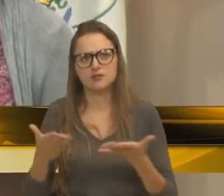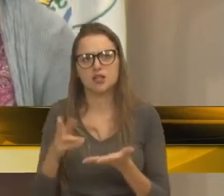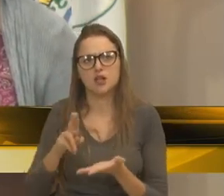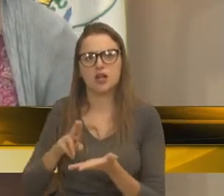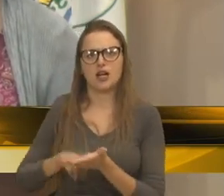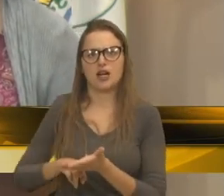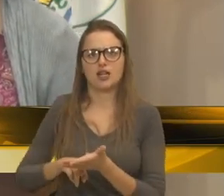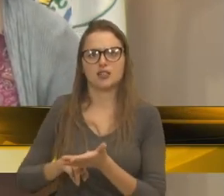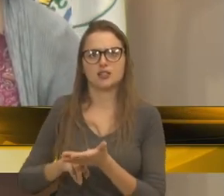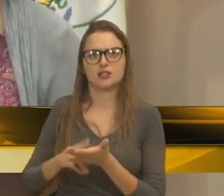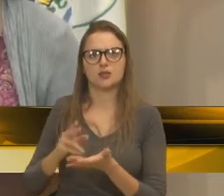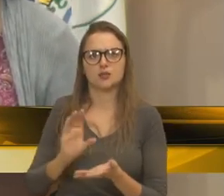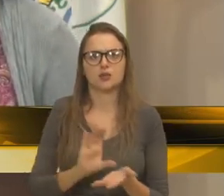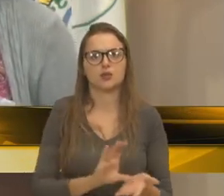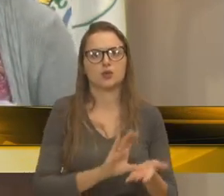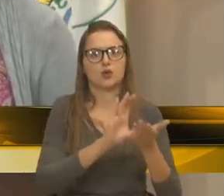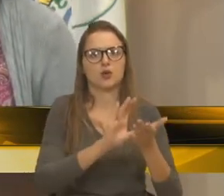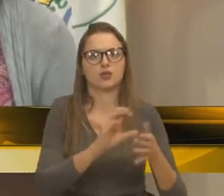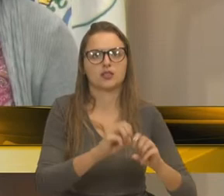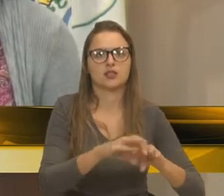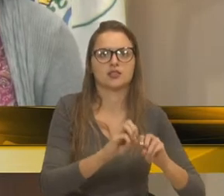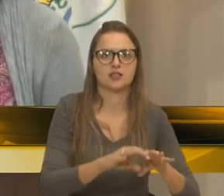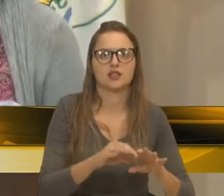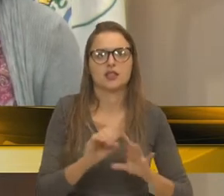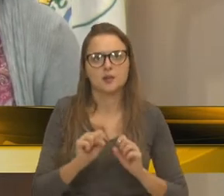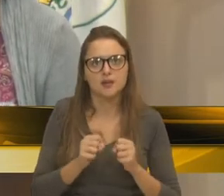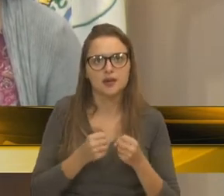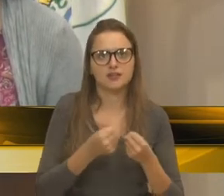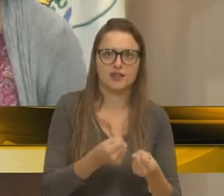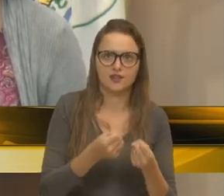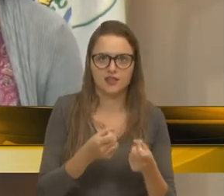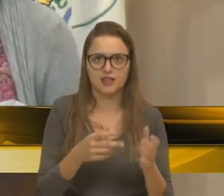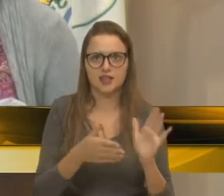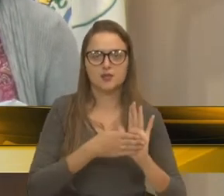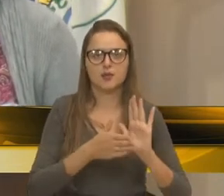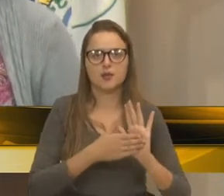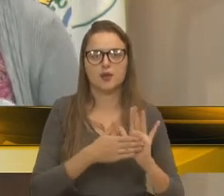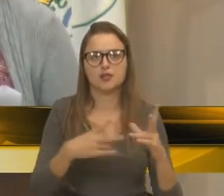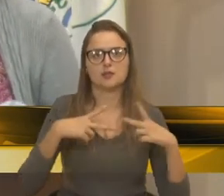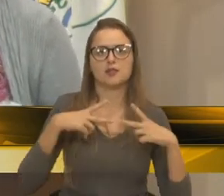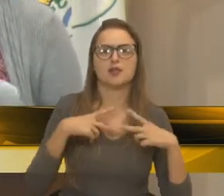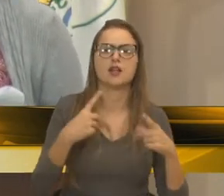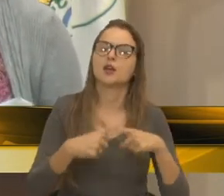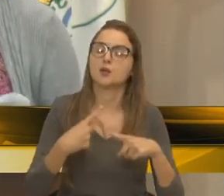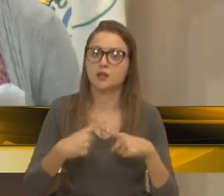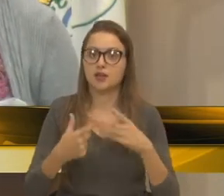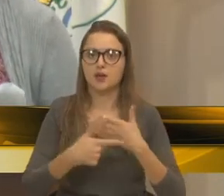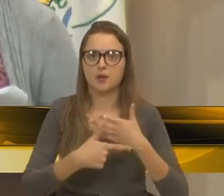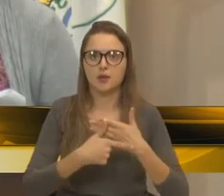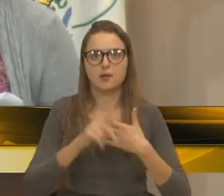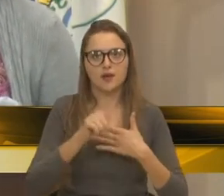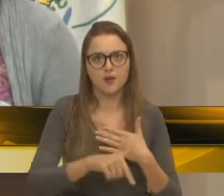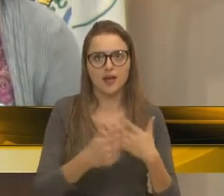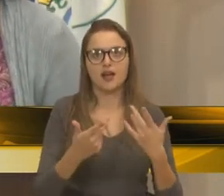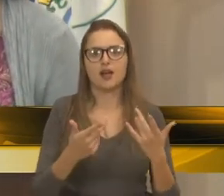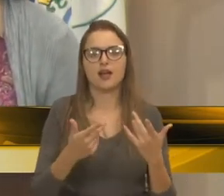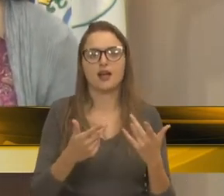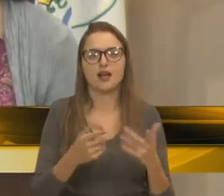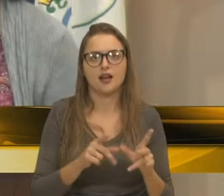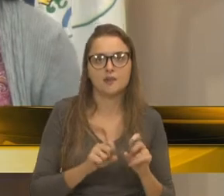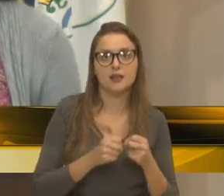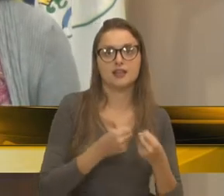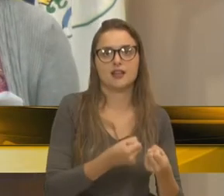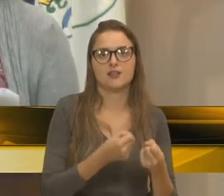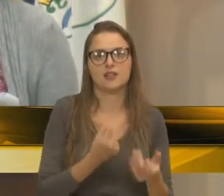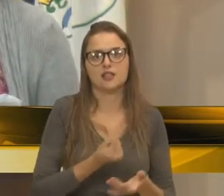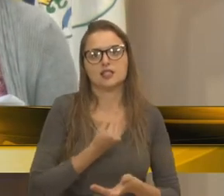uma cadeira no Conselho Municipal de Educação para defender as propostas pessoalmente, porque a tarefa é pessoal, né? Então ela vai defender